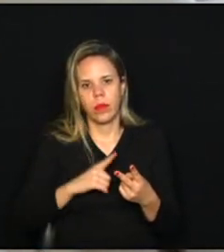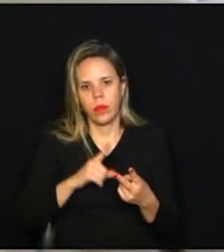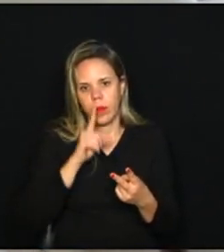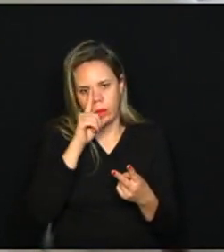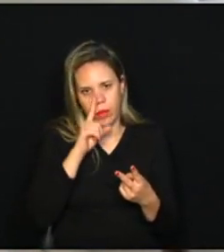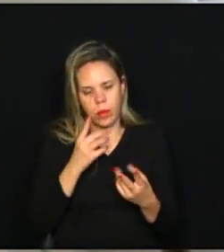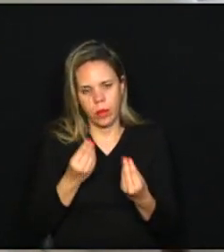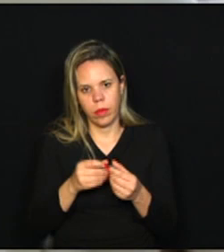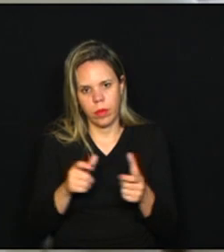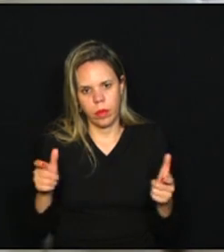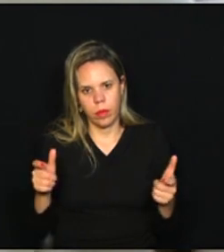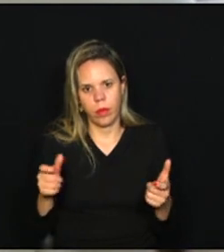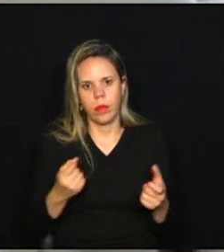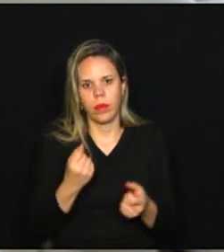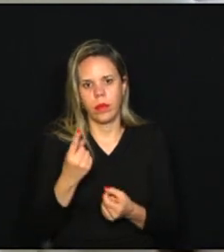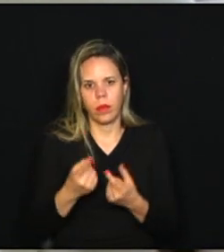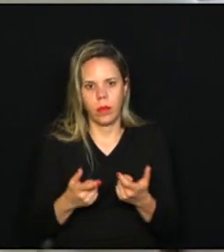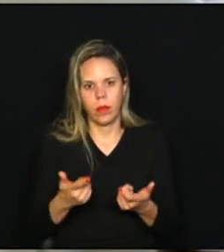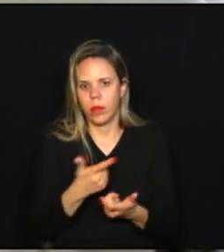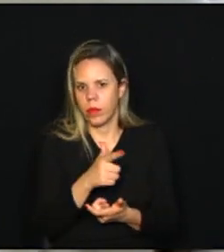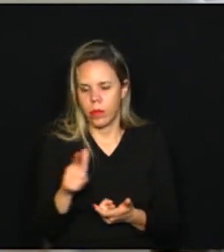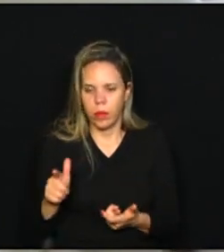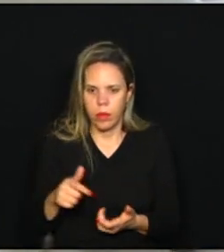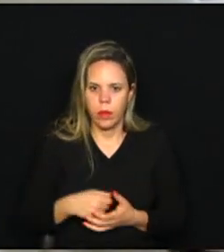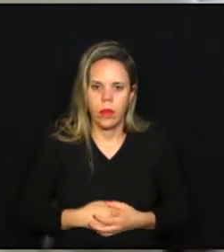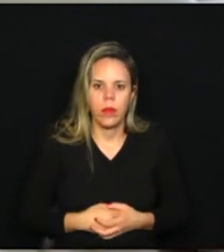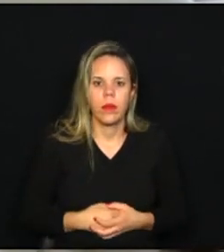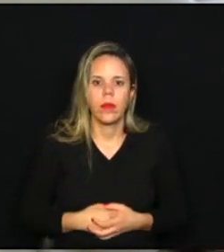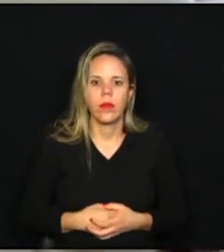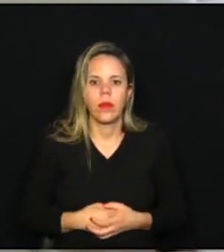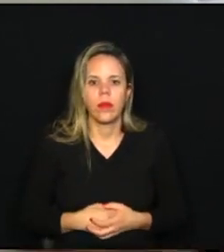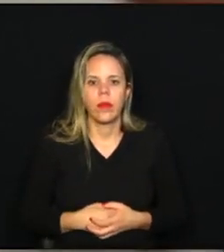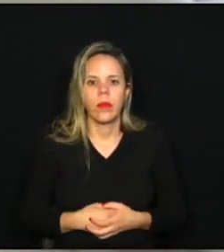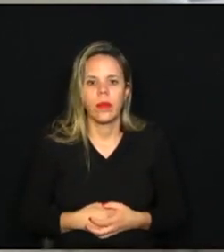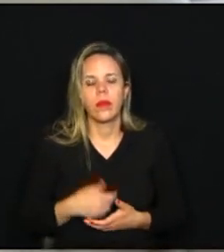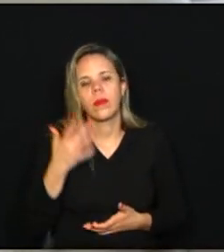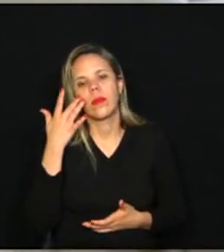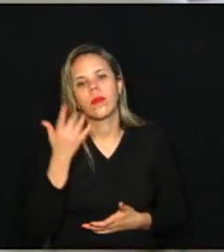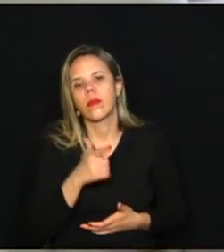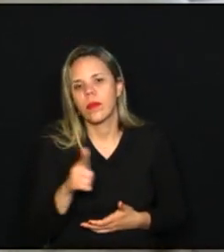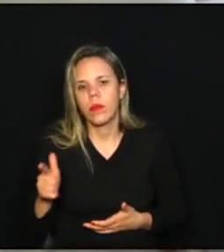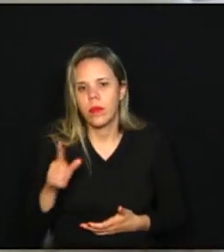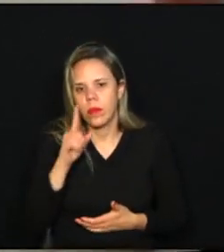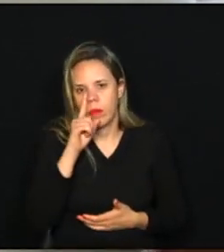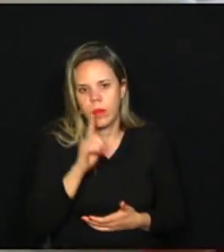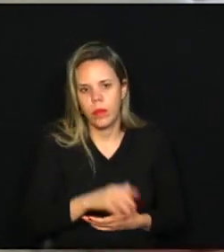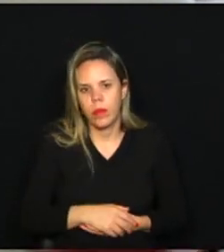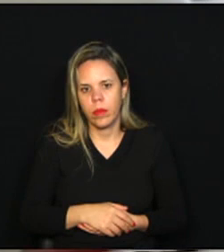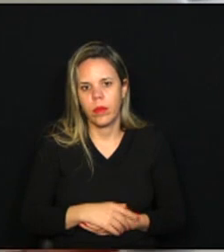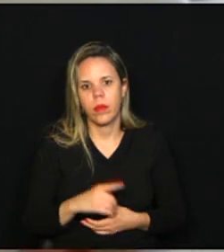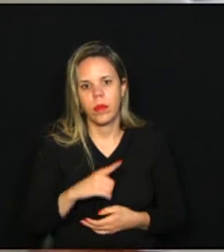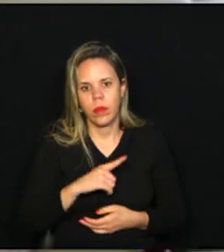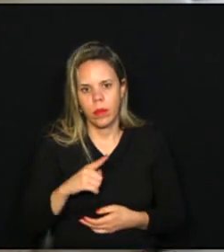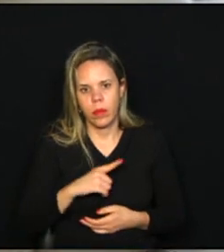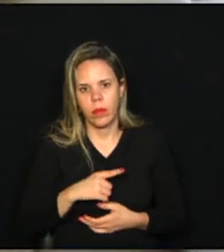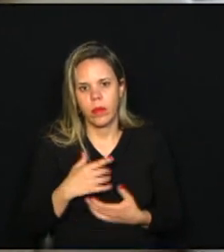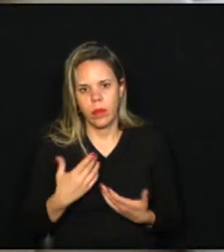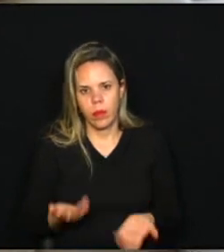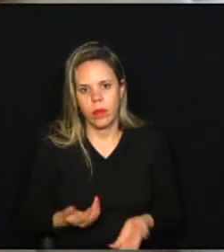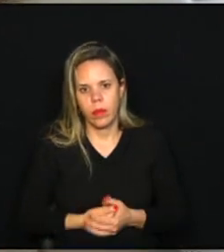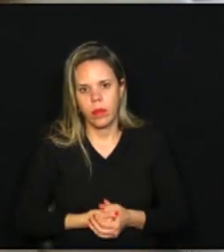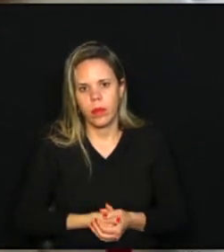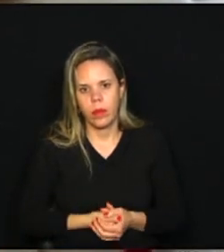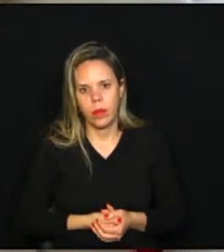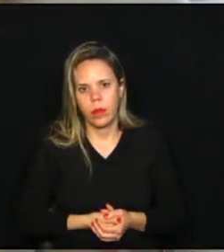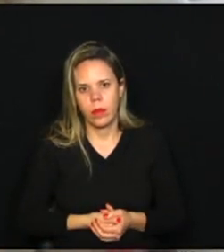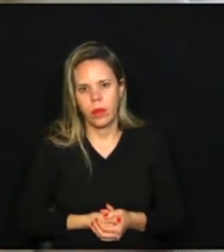demais em alguma situação quando não tem, e aqueles que acham que não tem risco nenhum quando tem a situação. Acho que